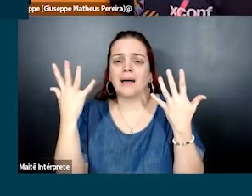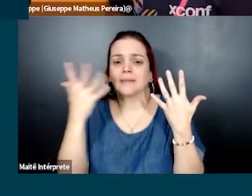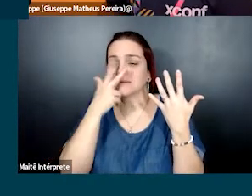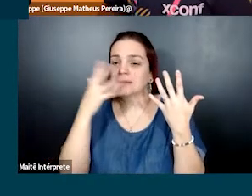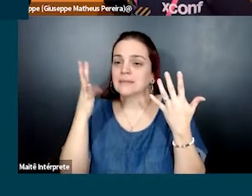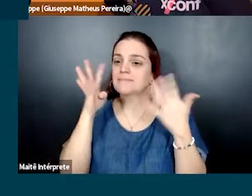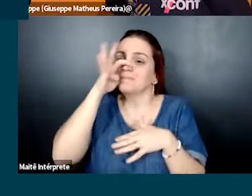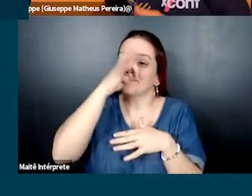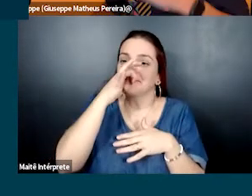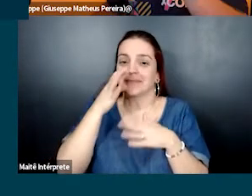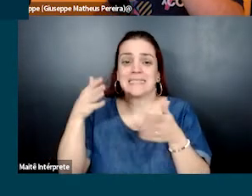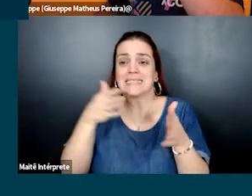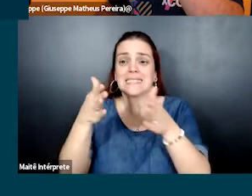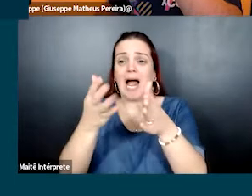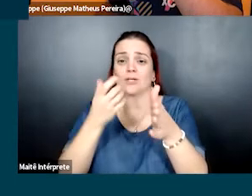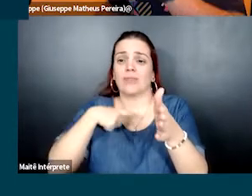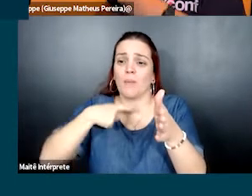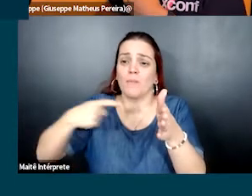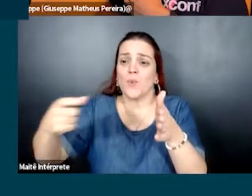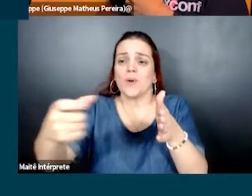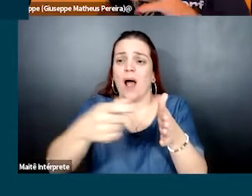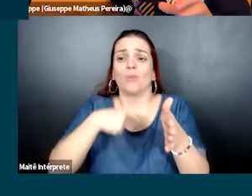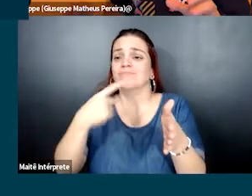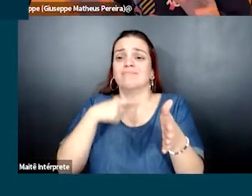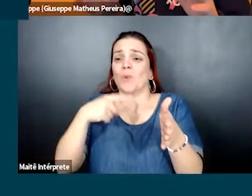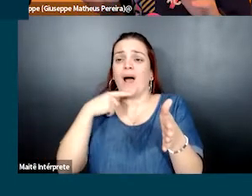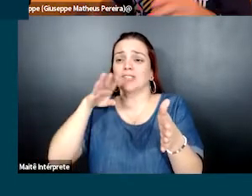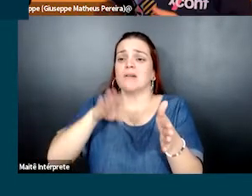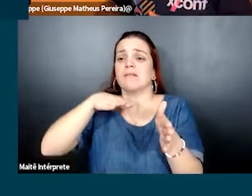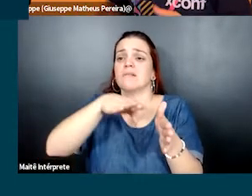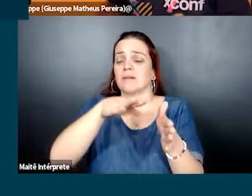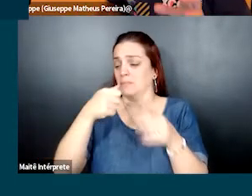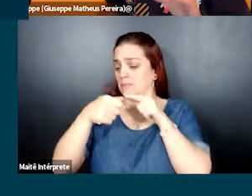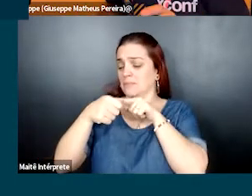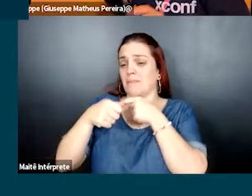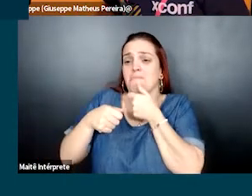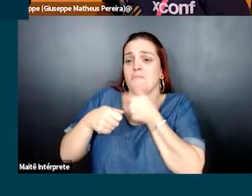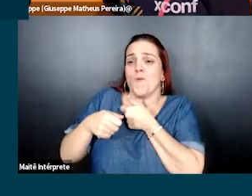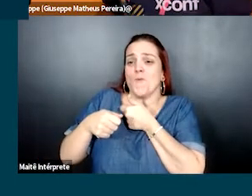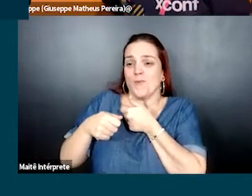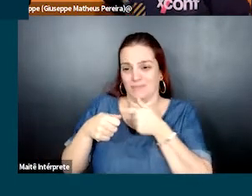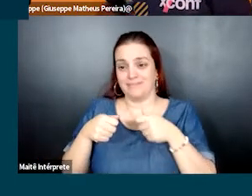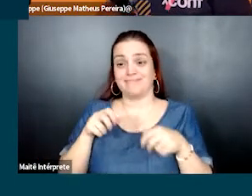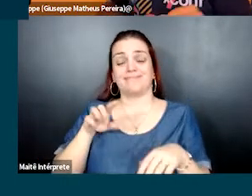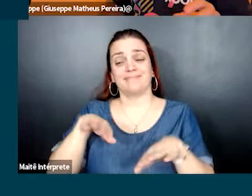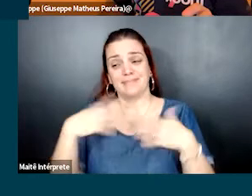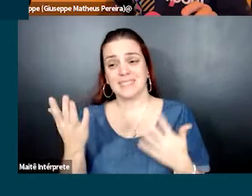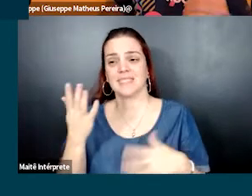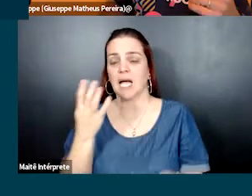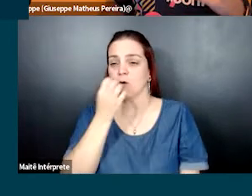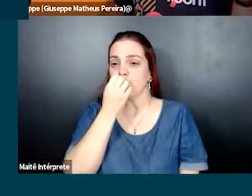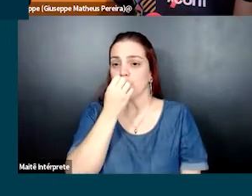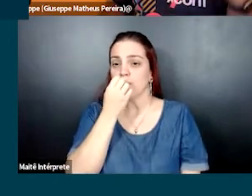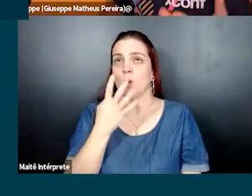ainda nessa estrada esburacada, né? Então, o resultado dessa abordagem, gente, é um sistema